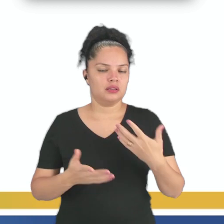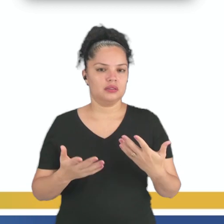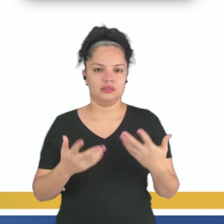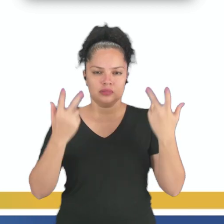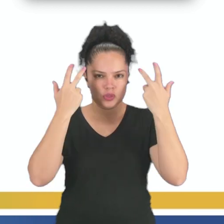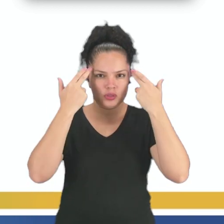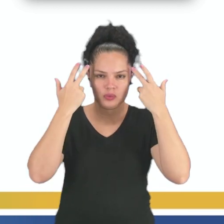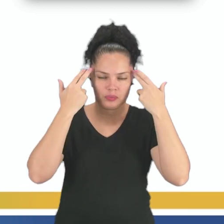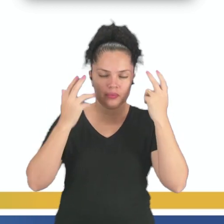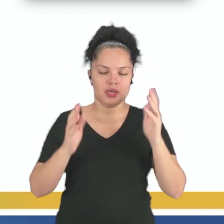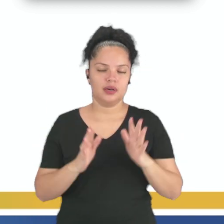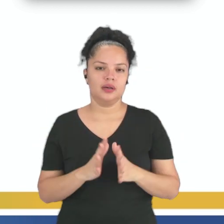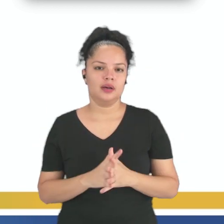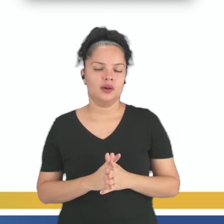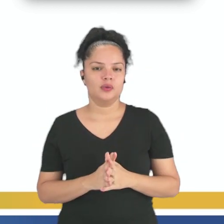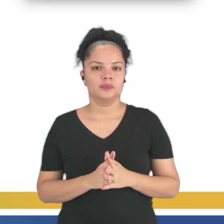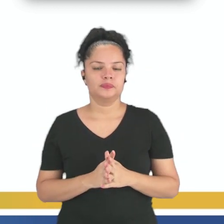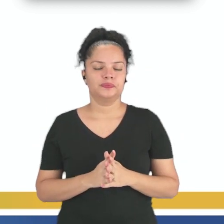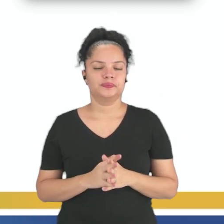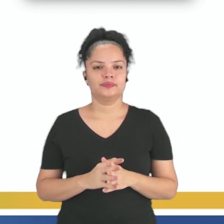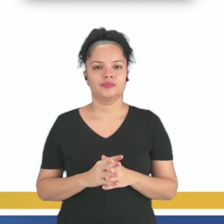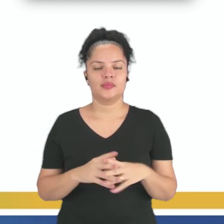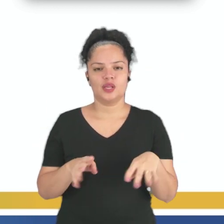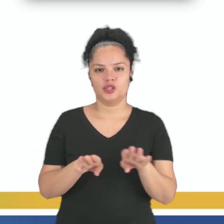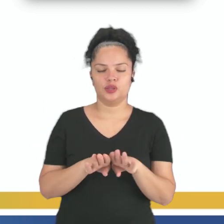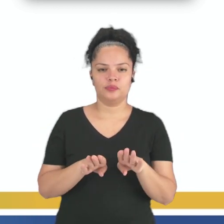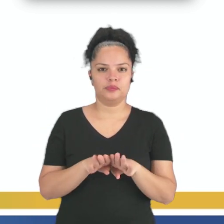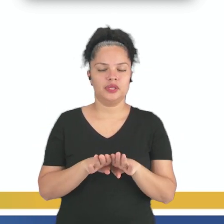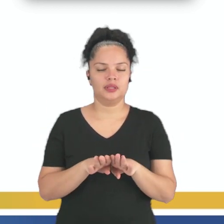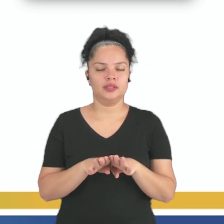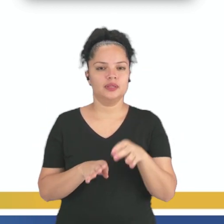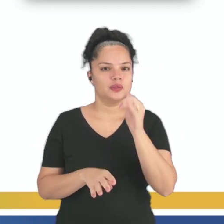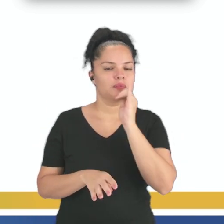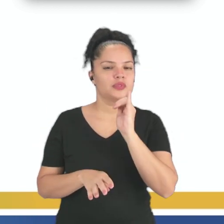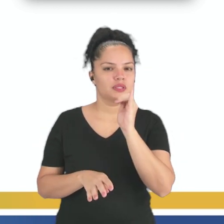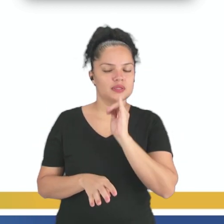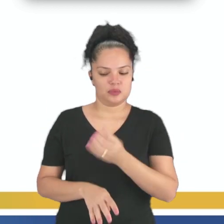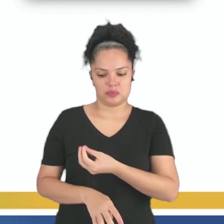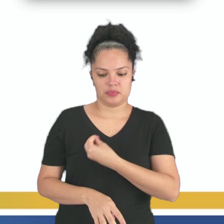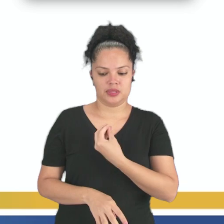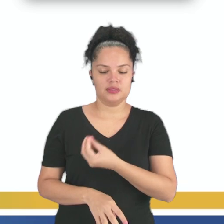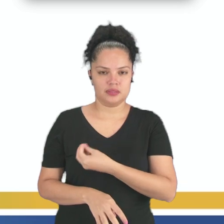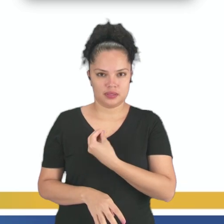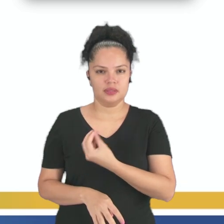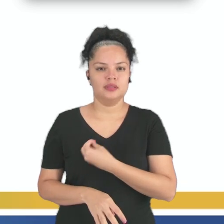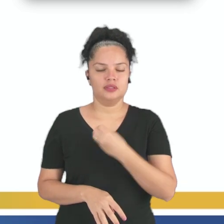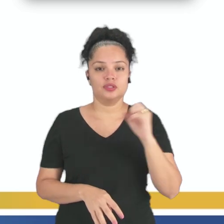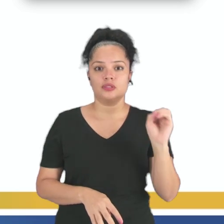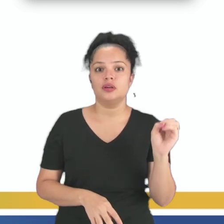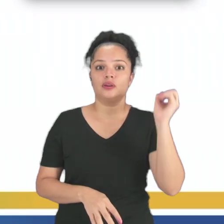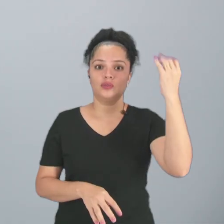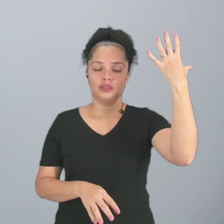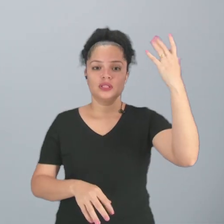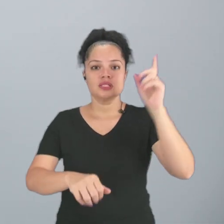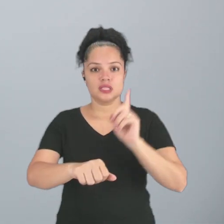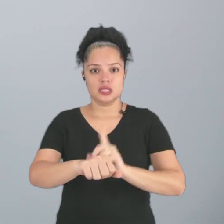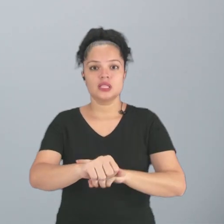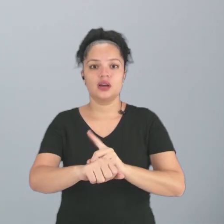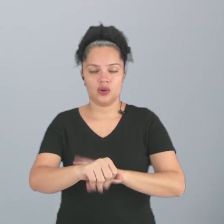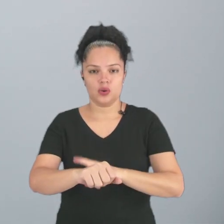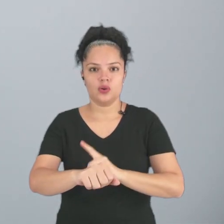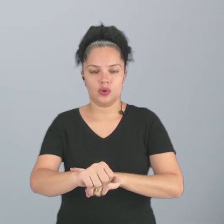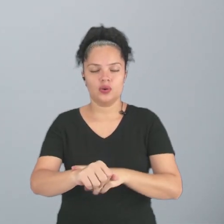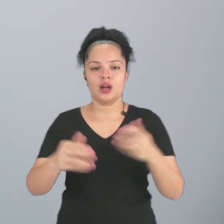que não esteja acontecendo no momento em que se fala. Então, presente é uma ação que está acontecendo